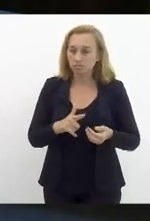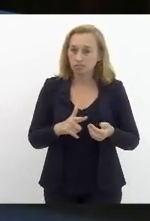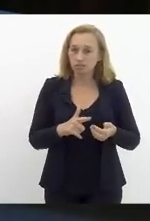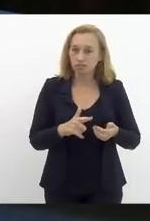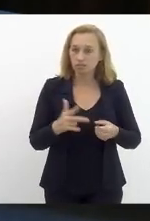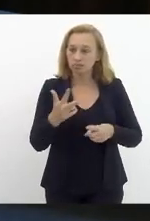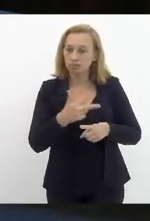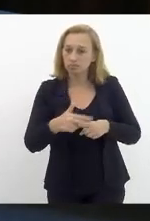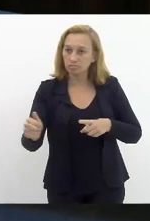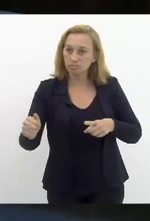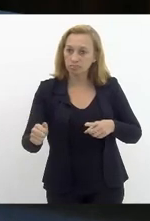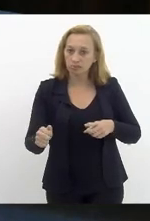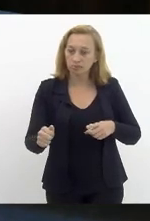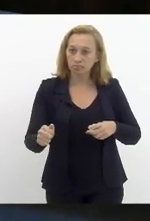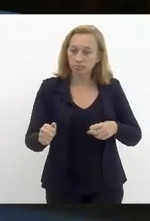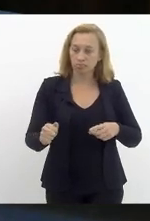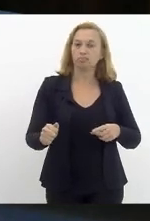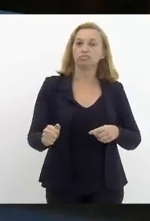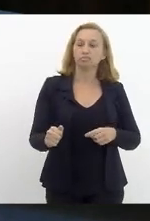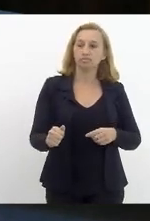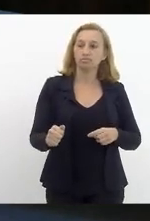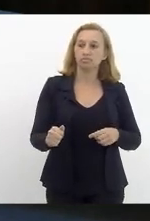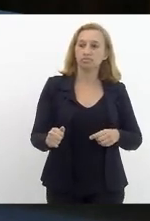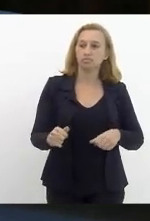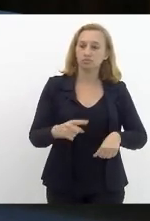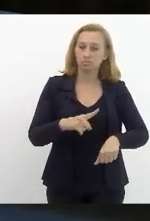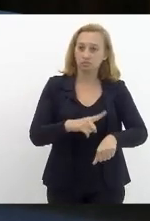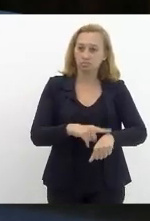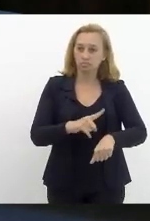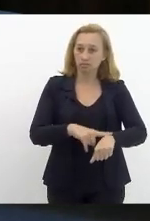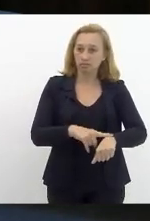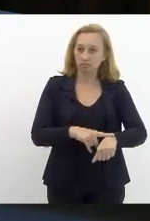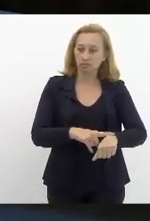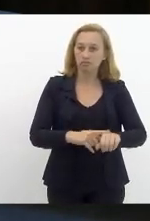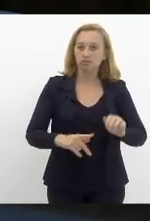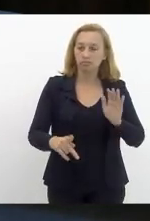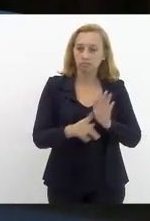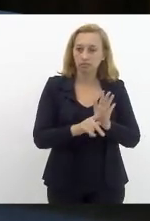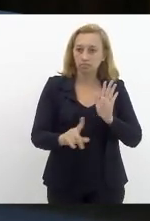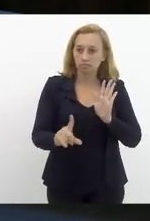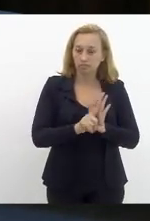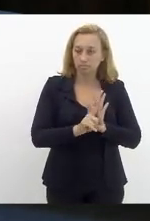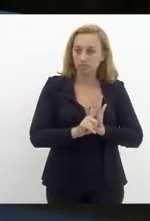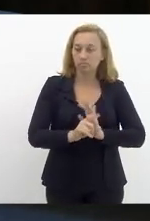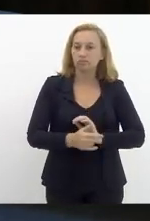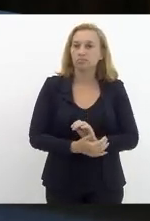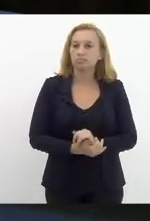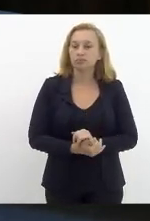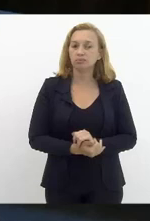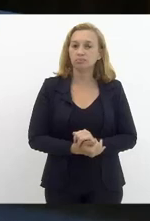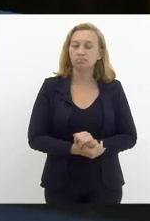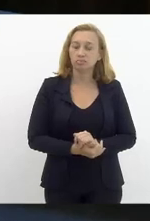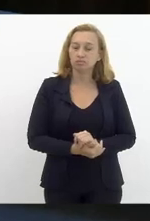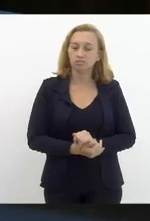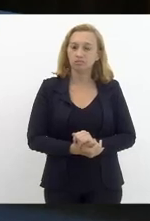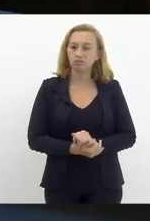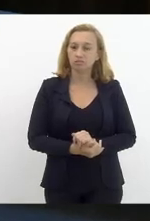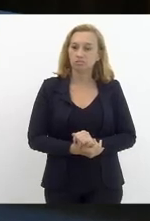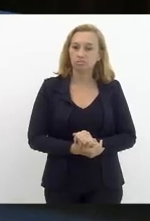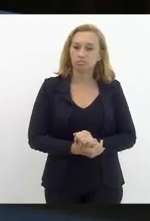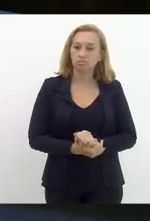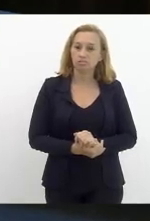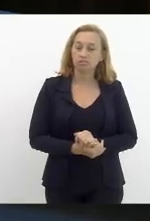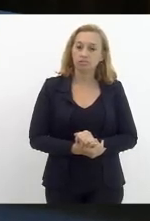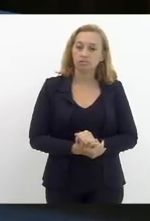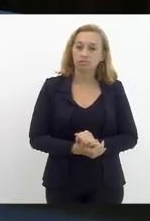lei, enfrente com segurança esse projeto de lei, é que, estou tentando procurar aqui o projeto,